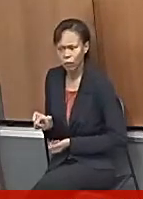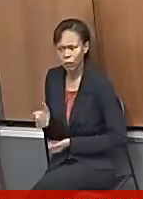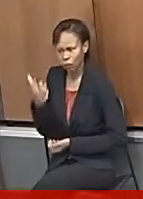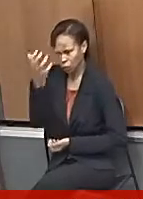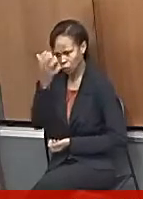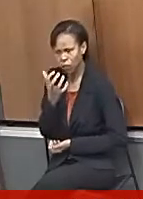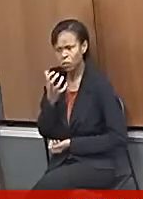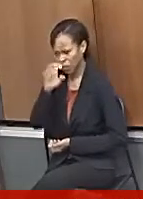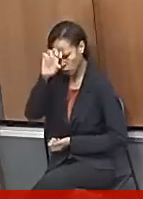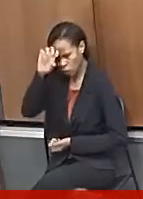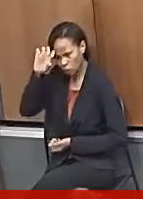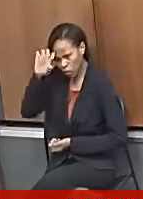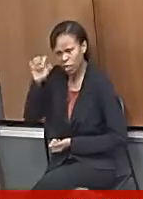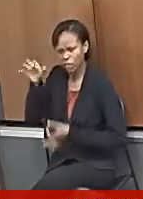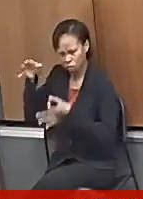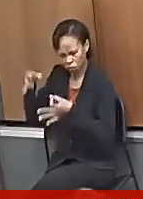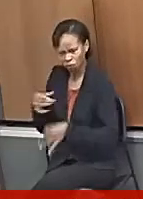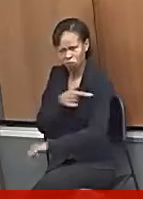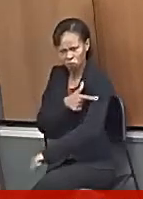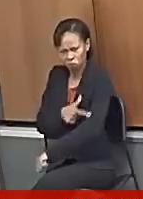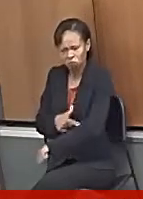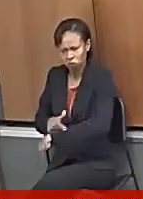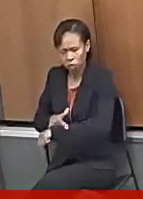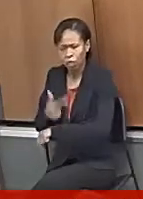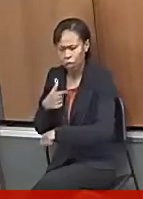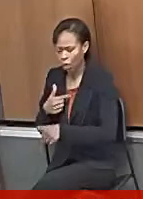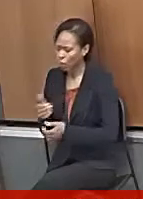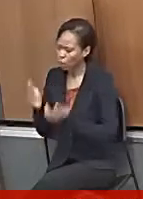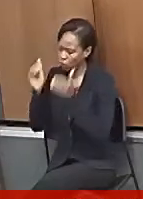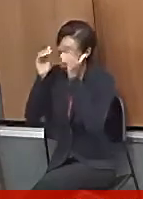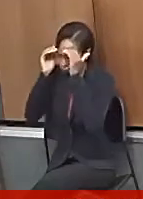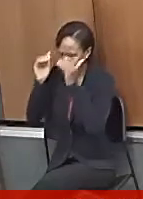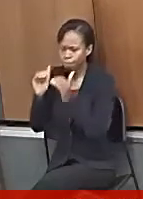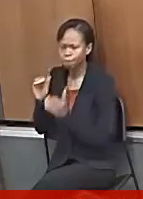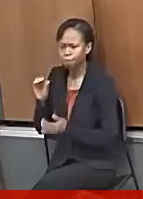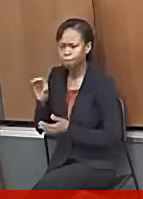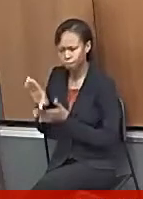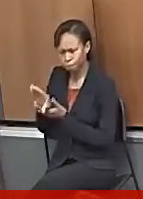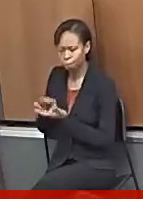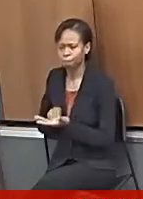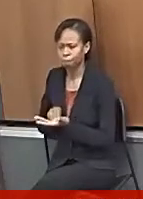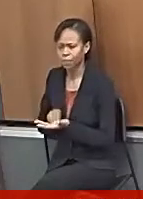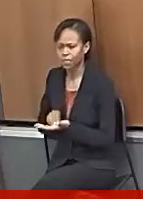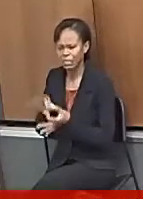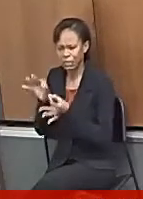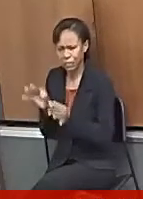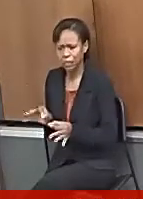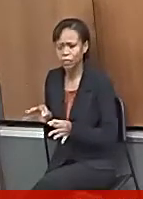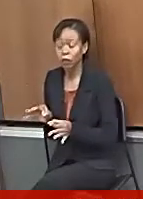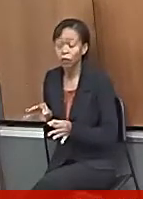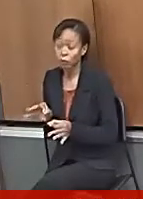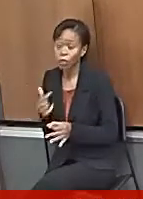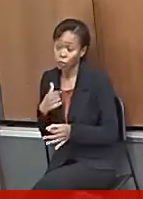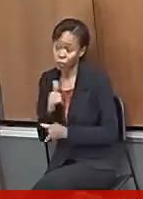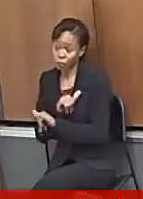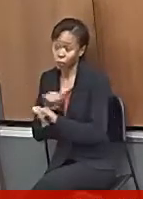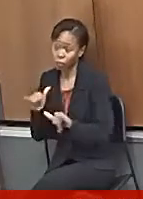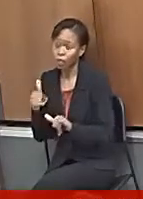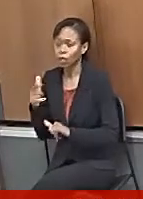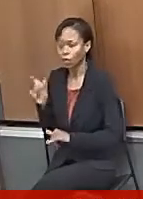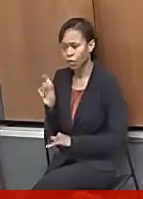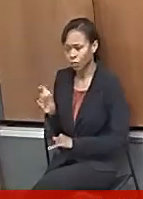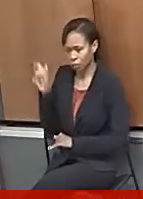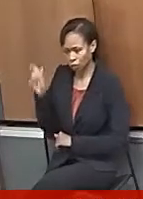que são sérios que são honestos são co que são leais e eu posso dizer vocês aqui do lado eu tenho um